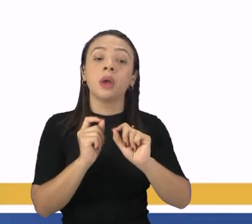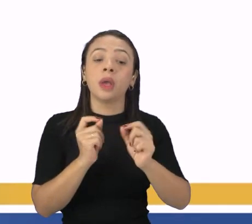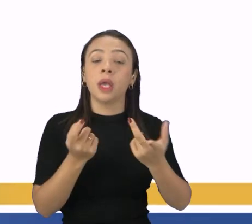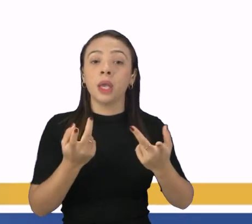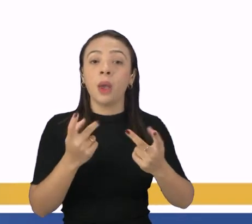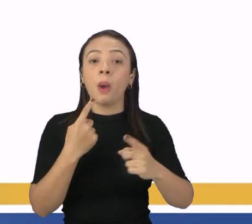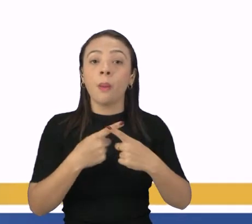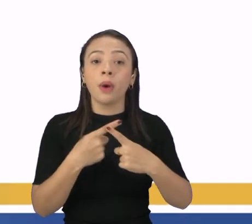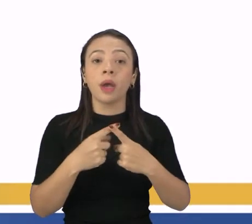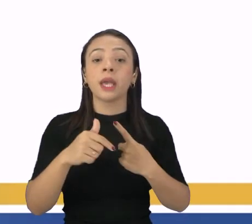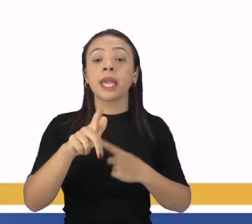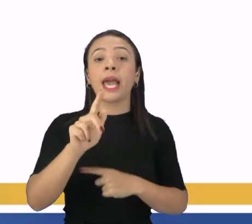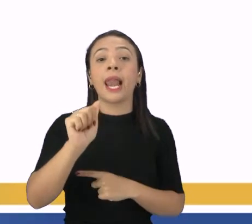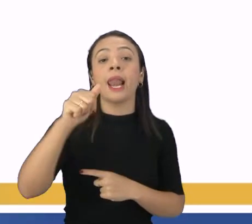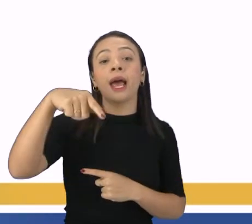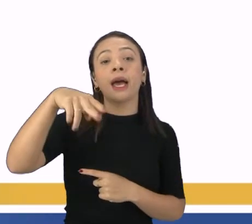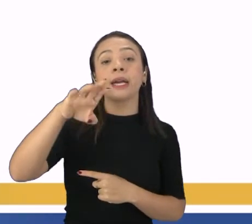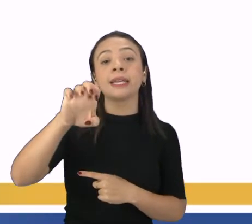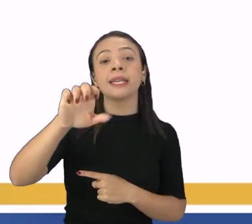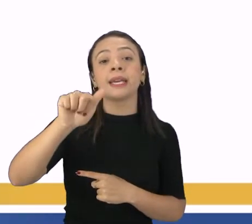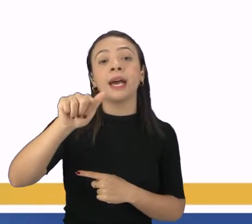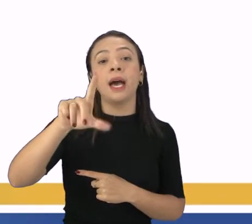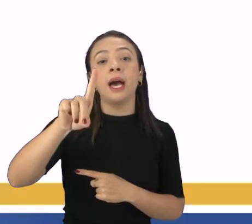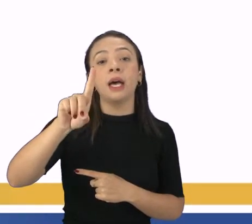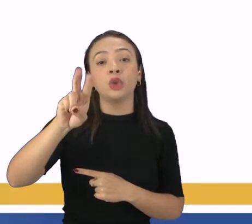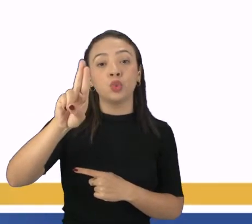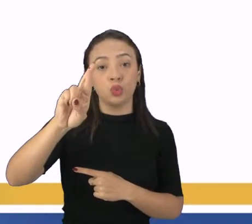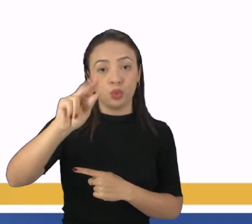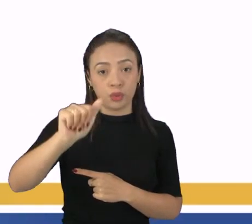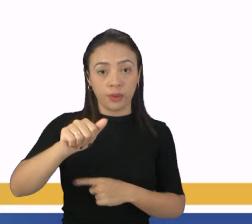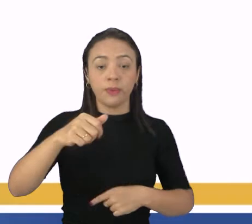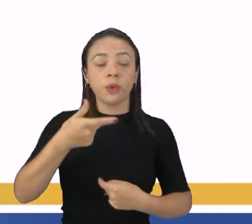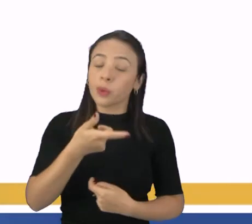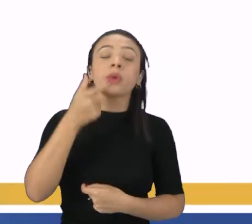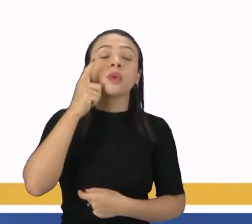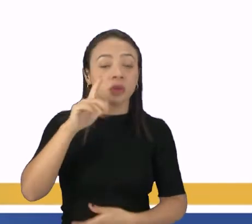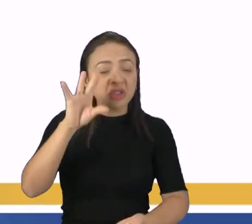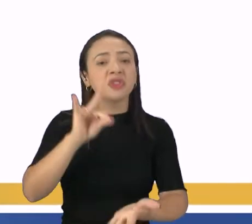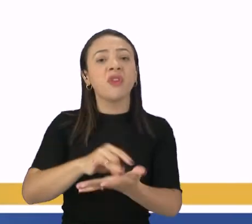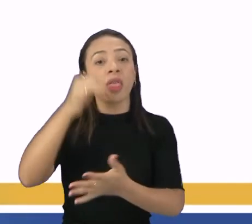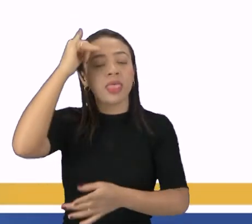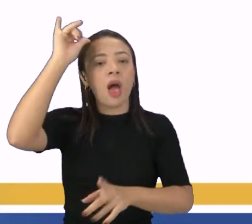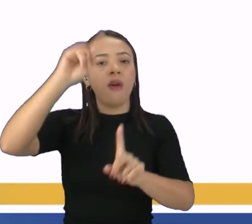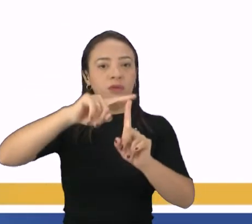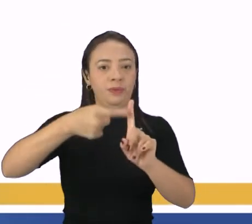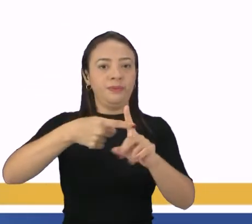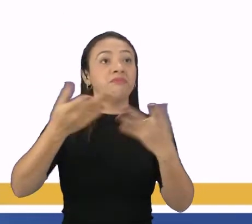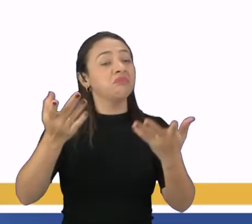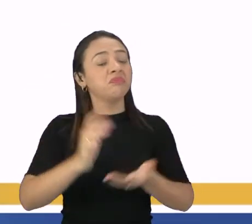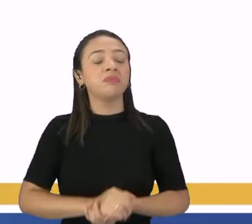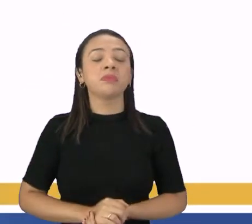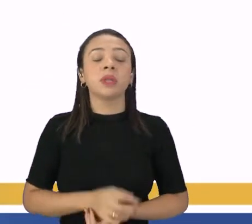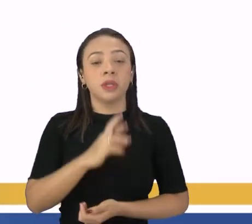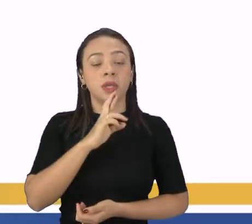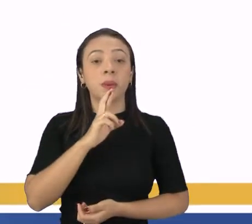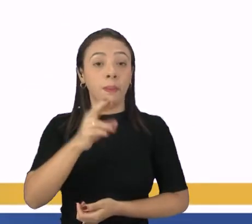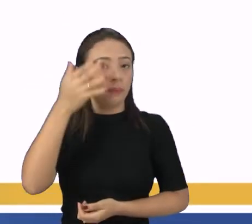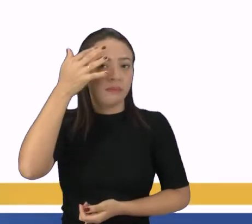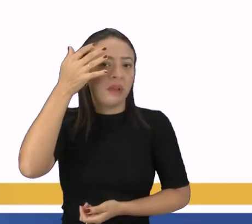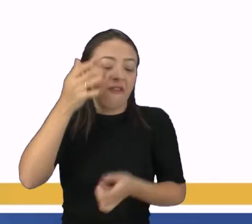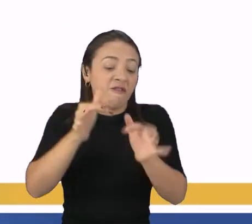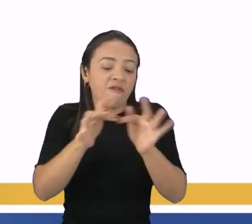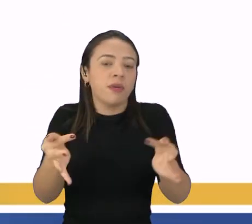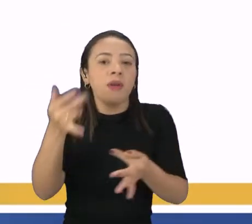tubária ser um método contraceptivo tão eficaz, né? E a resposta é simples, tá, gente? Vou ler com vocês e depois a gente faz uns comentários,